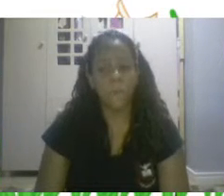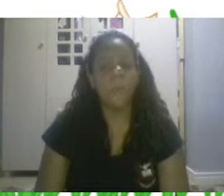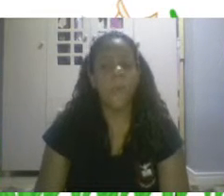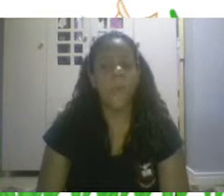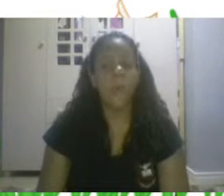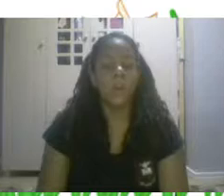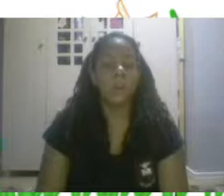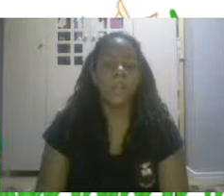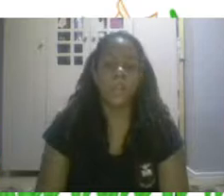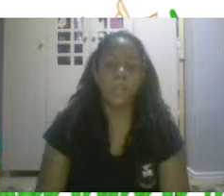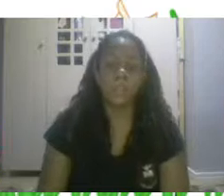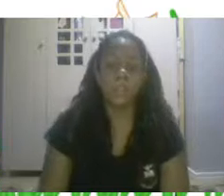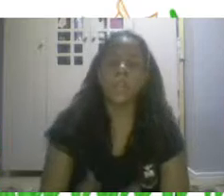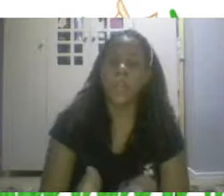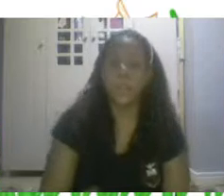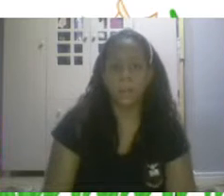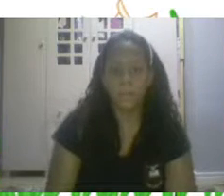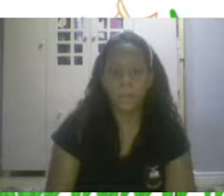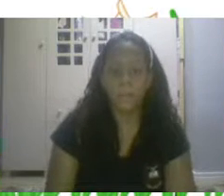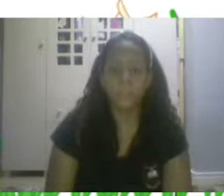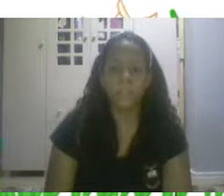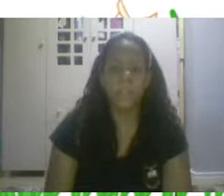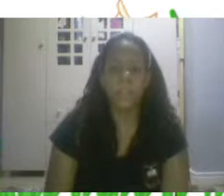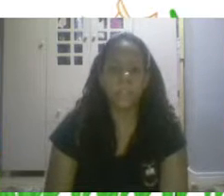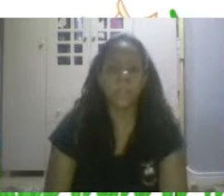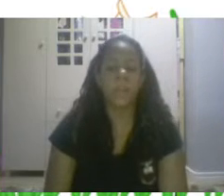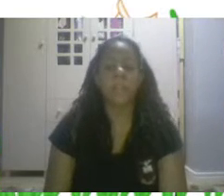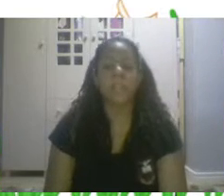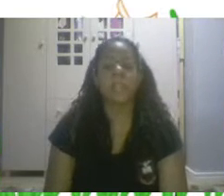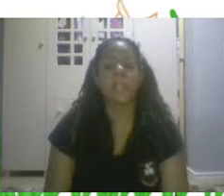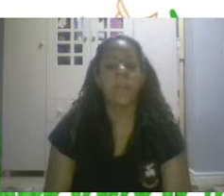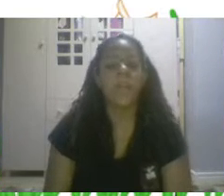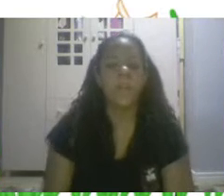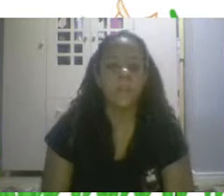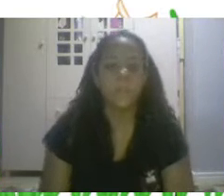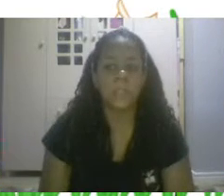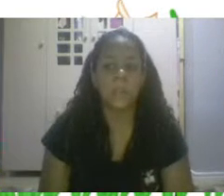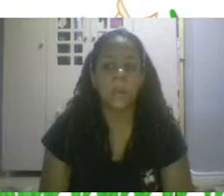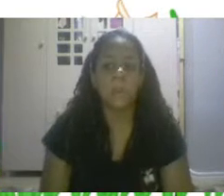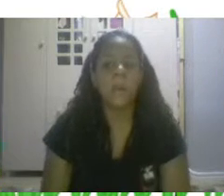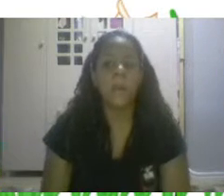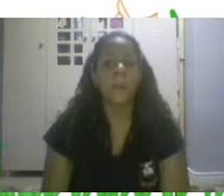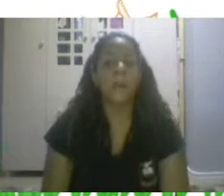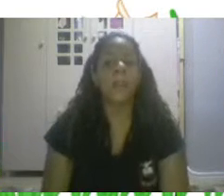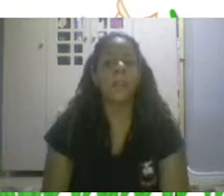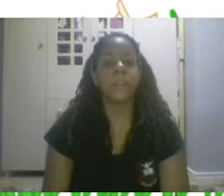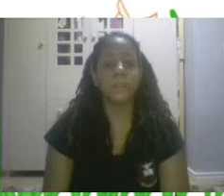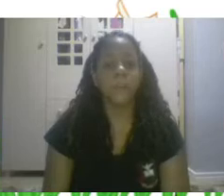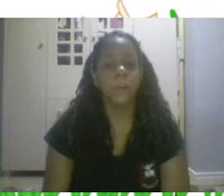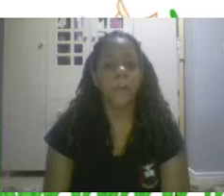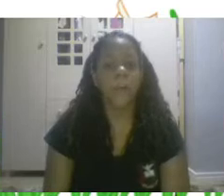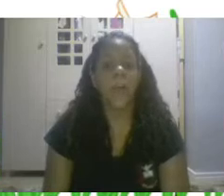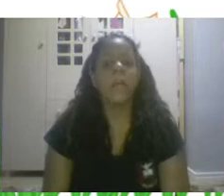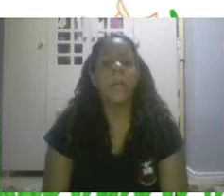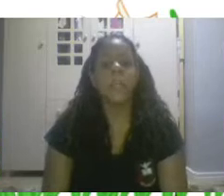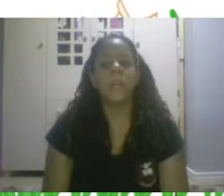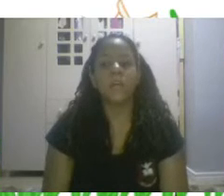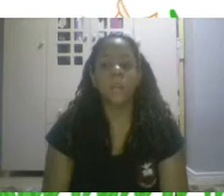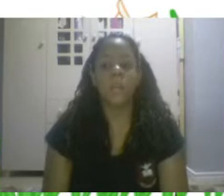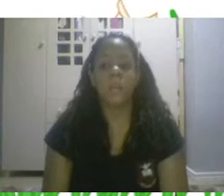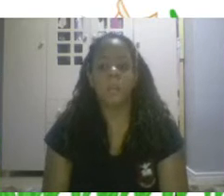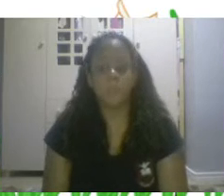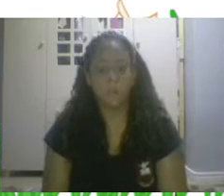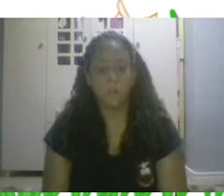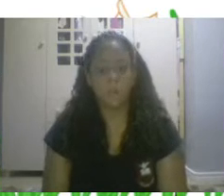decompor, os seres que eram vivos, eles fazem essa decomposição para transformar tanto